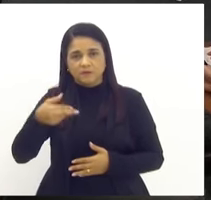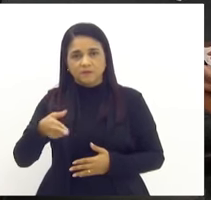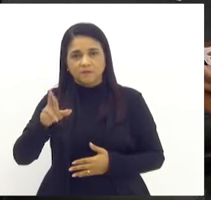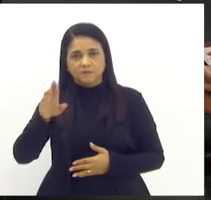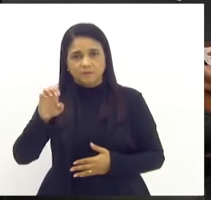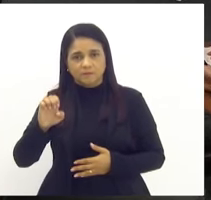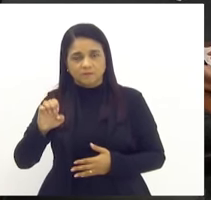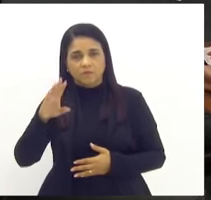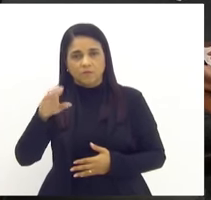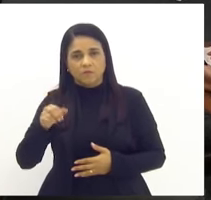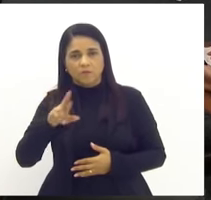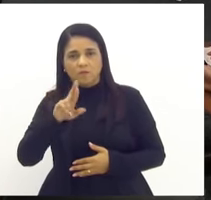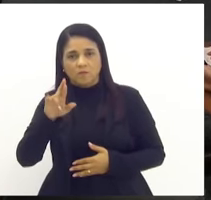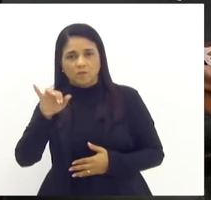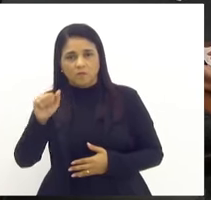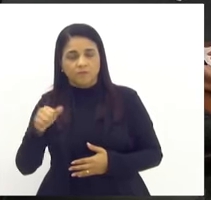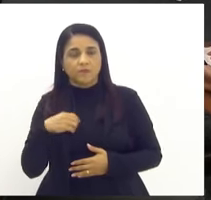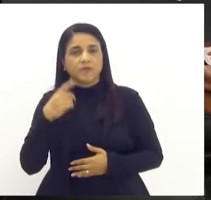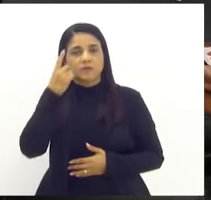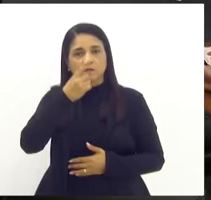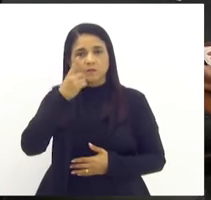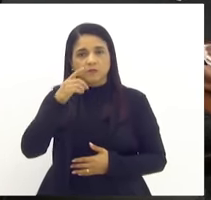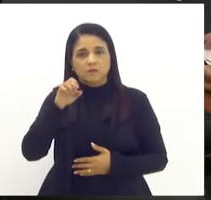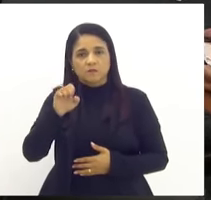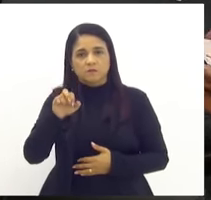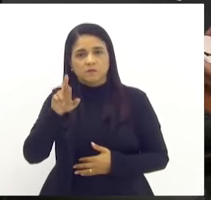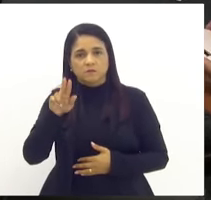Correa Deputado Dr